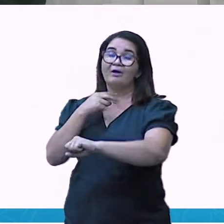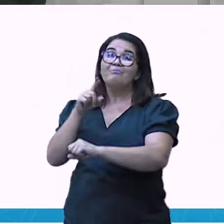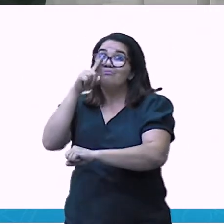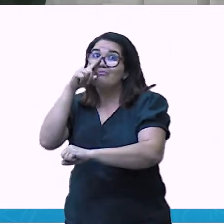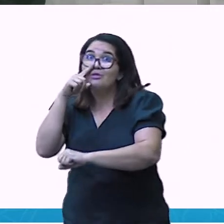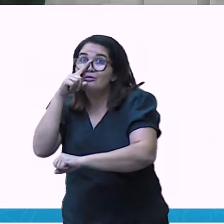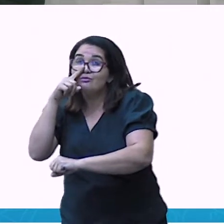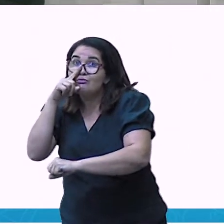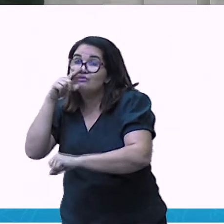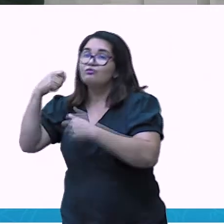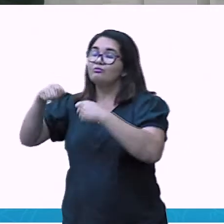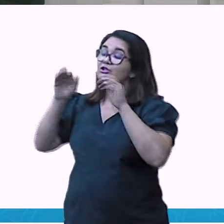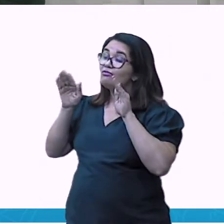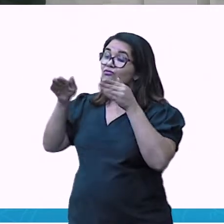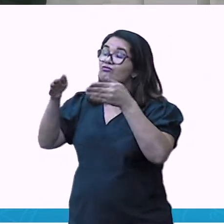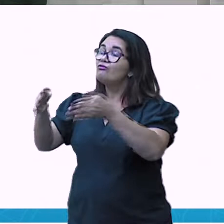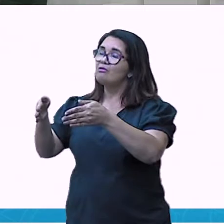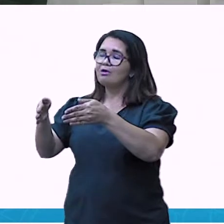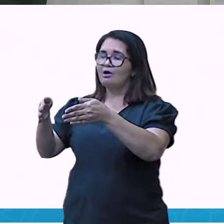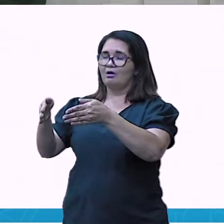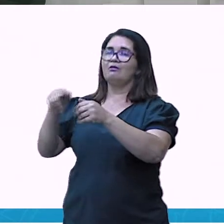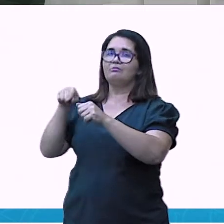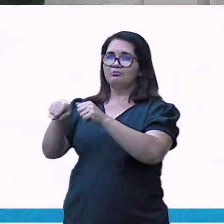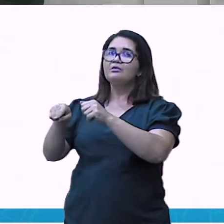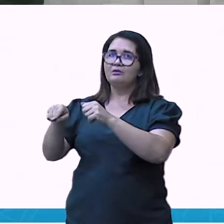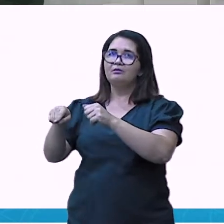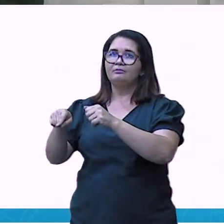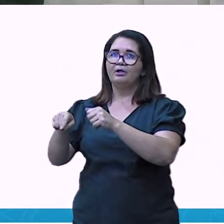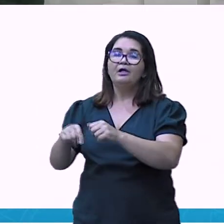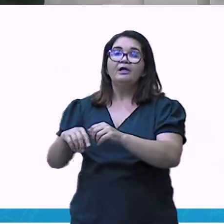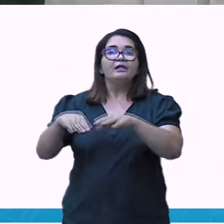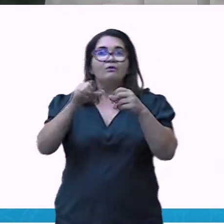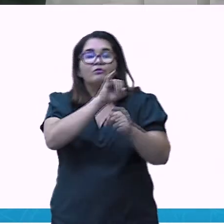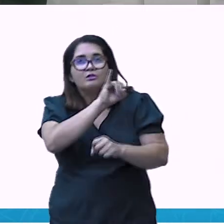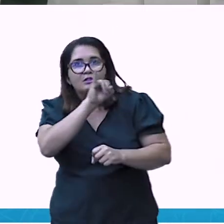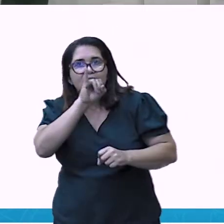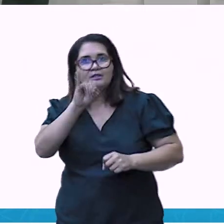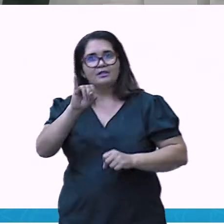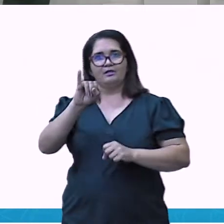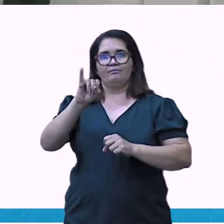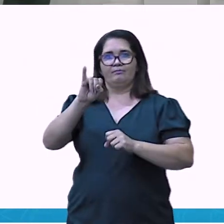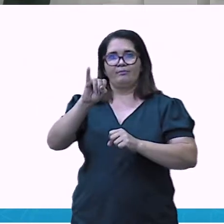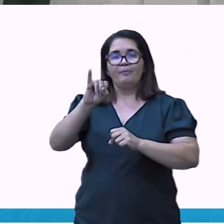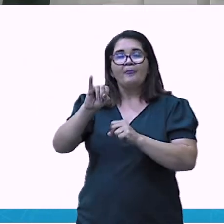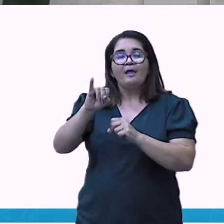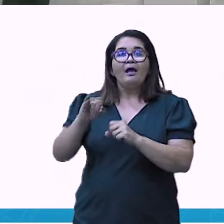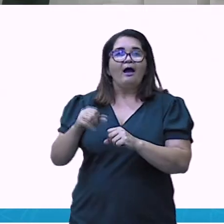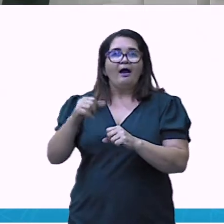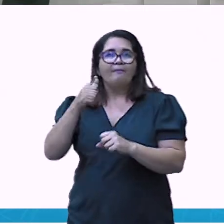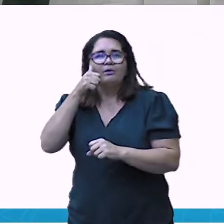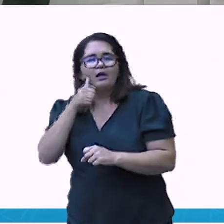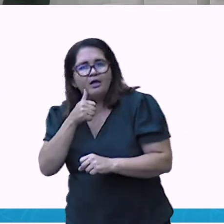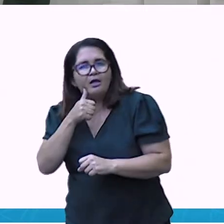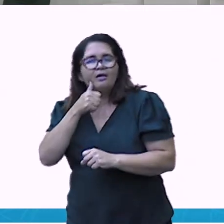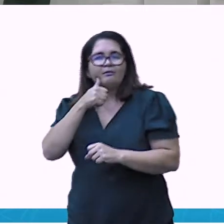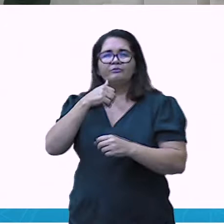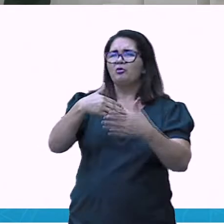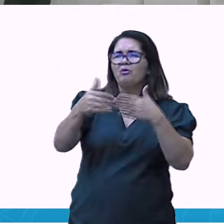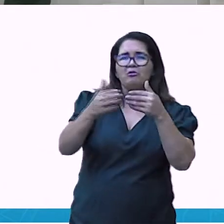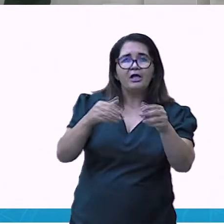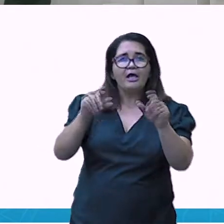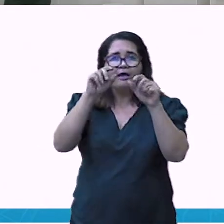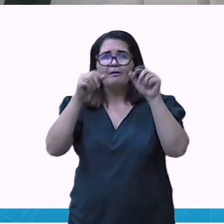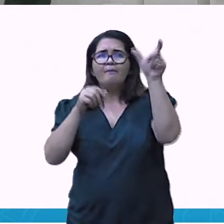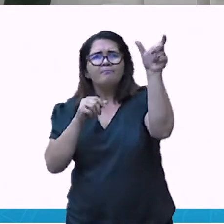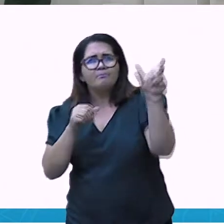isso depende das nossas ações. Se está sendo feito com atenção. Então, eu trouxe aqui uma